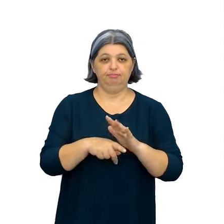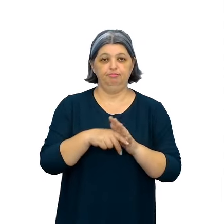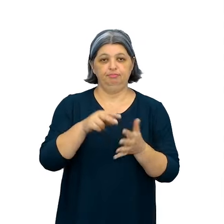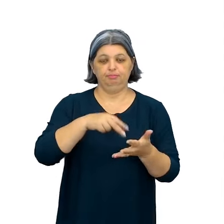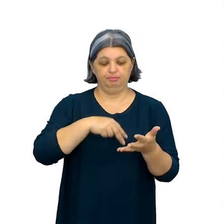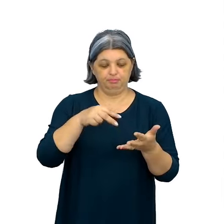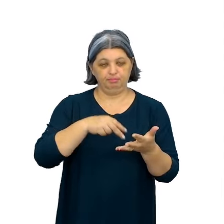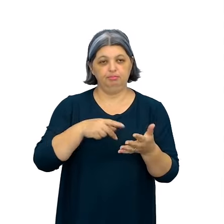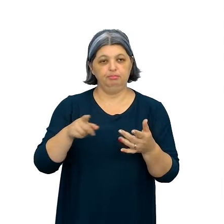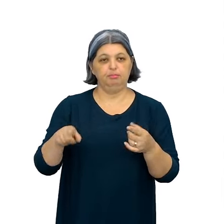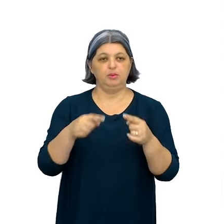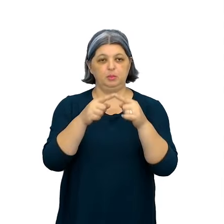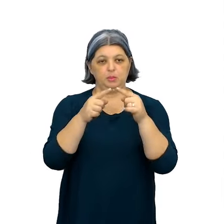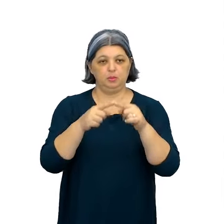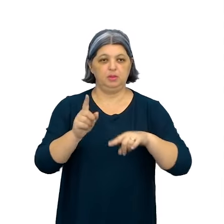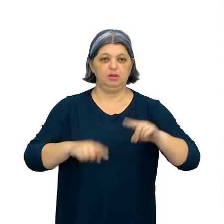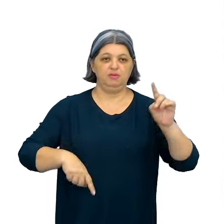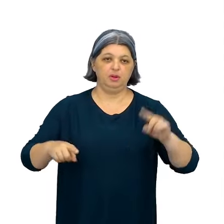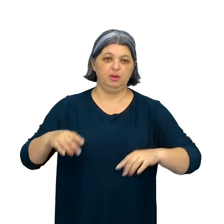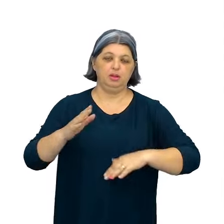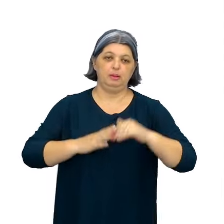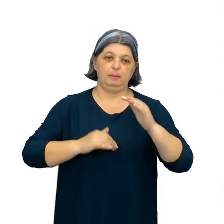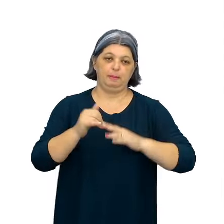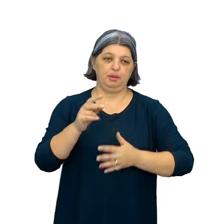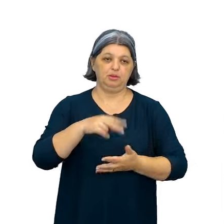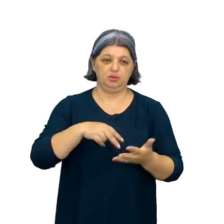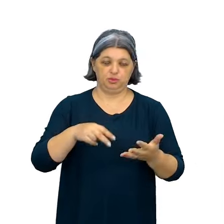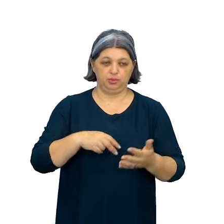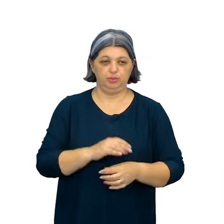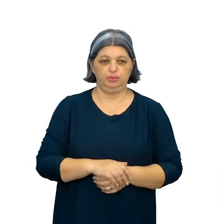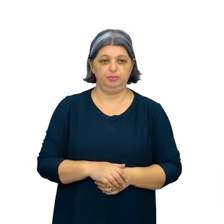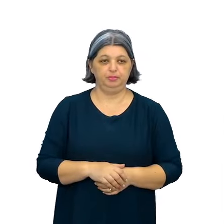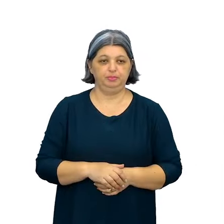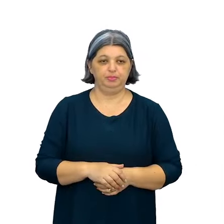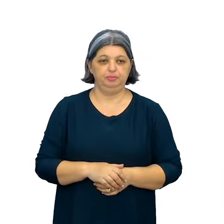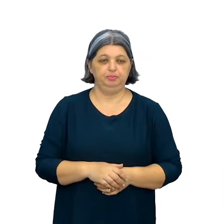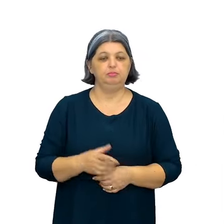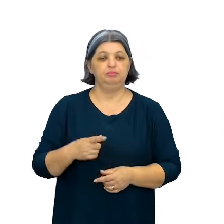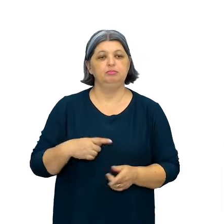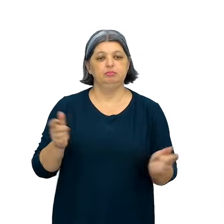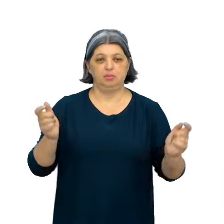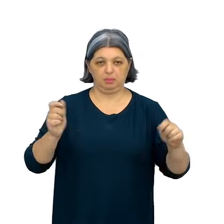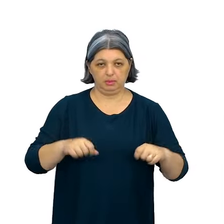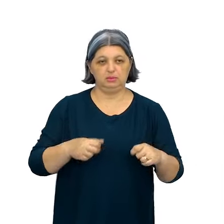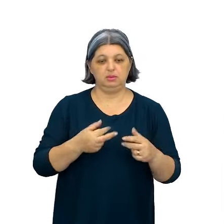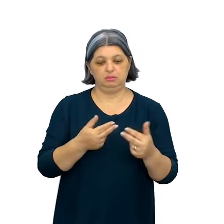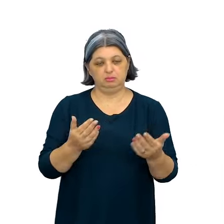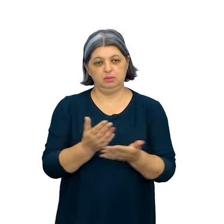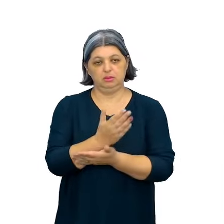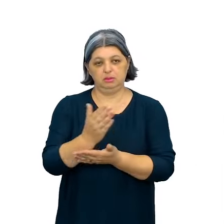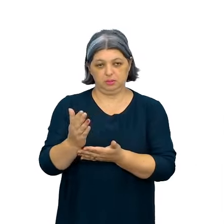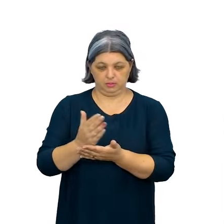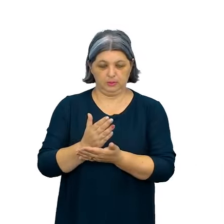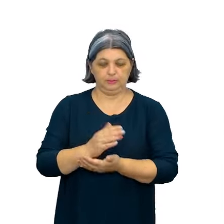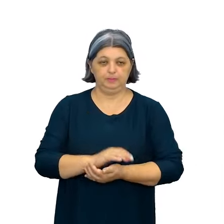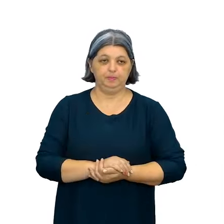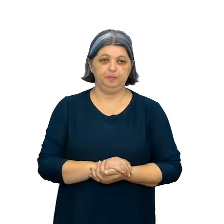leitura ancoradas nas mais variadas práticas leitoras, vamos falar um pouquinho de algumas capacidades, né, de